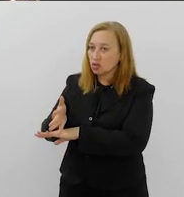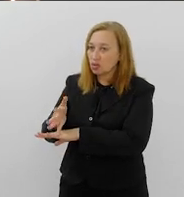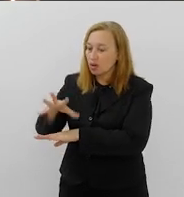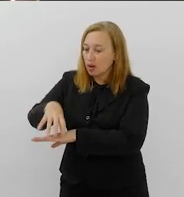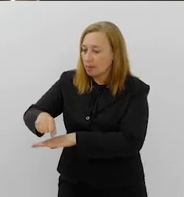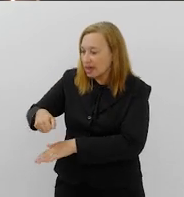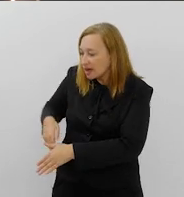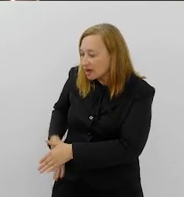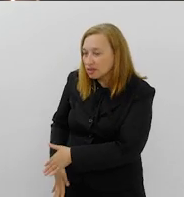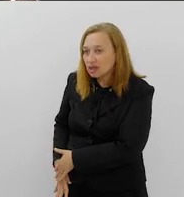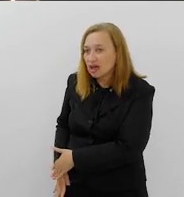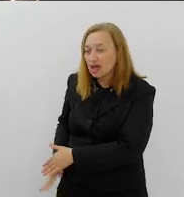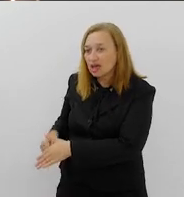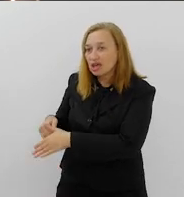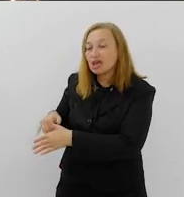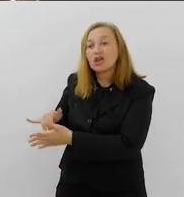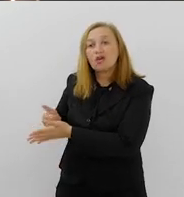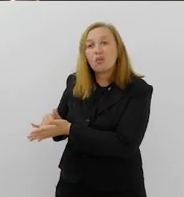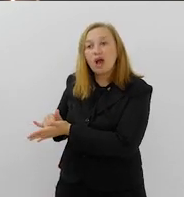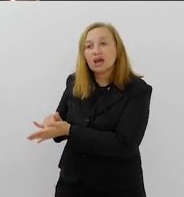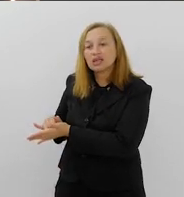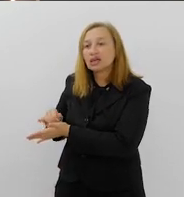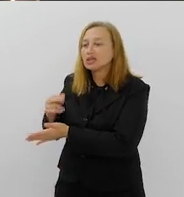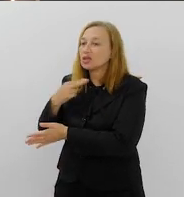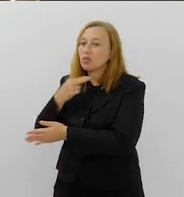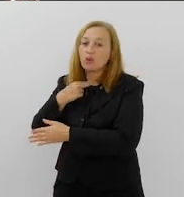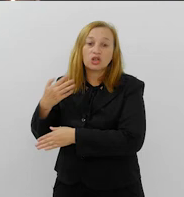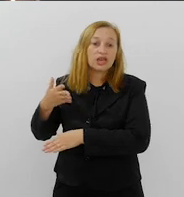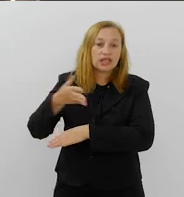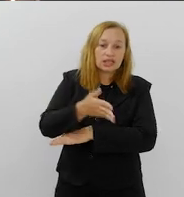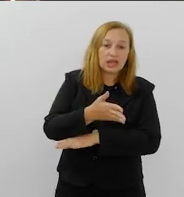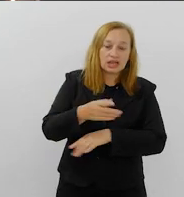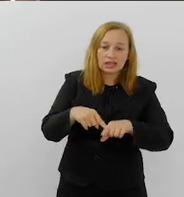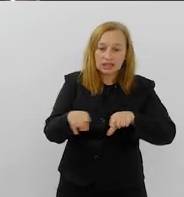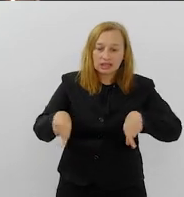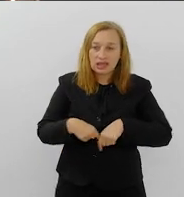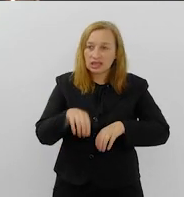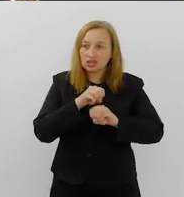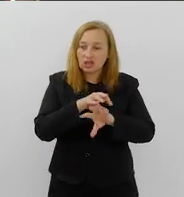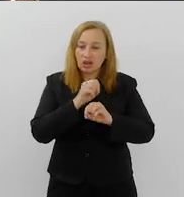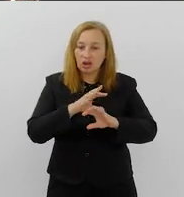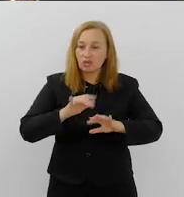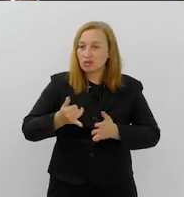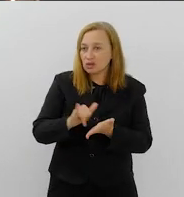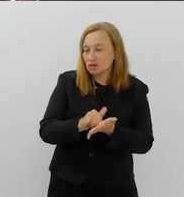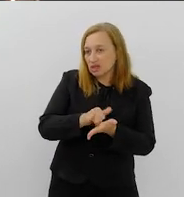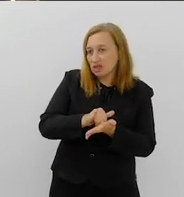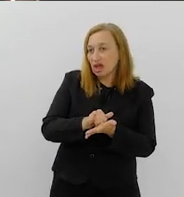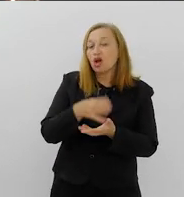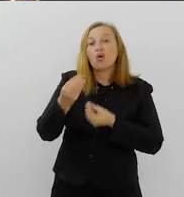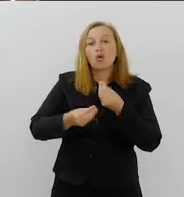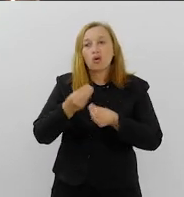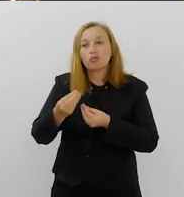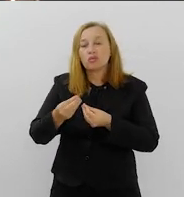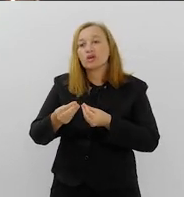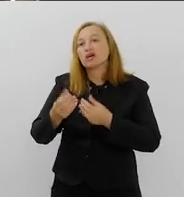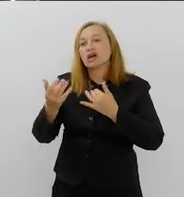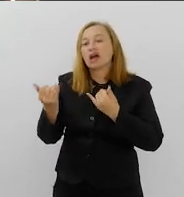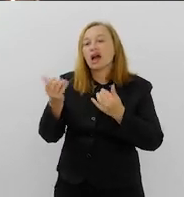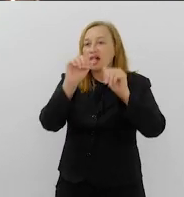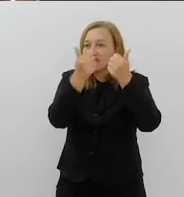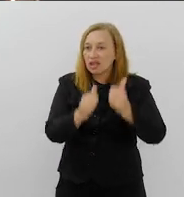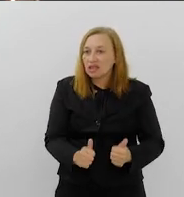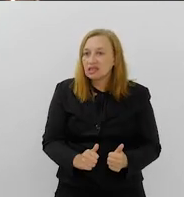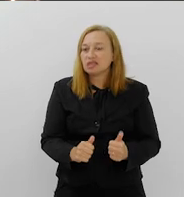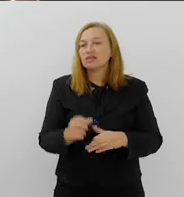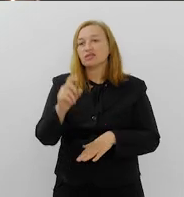o celular e guarda num lugar específico para não entrar na sala de aula com o celular. Como é que a senhora avalia essa atitude